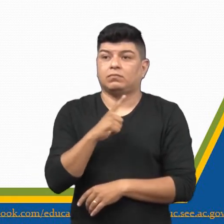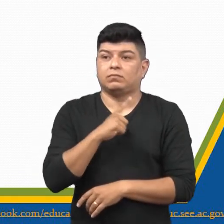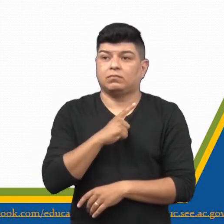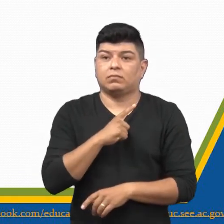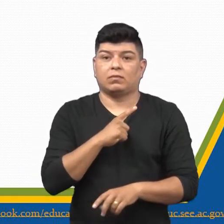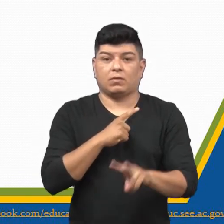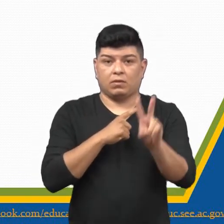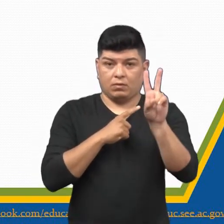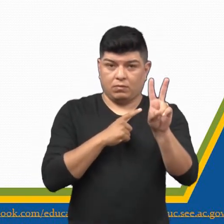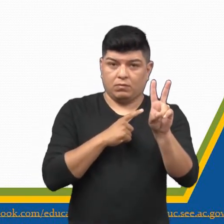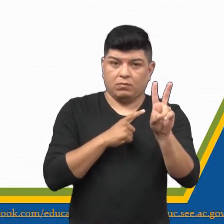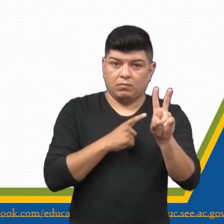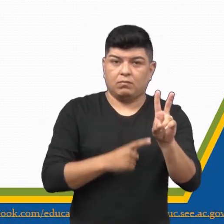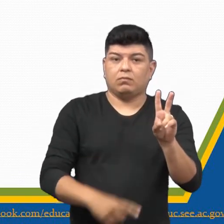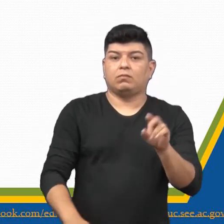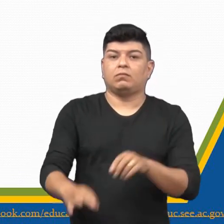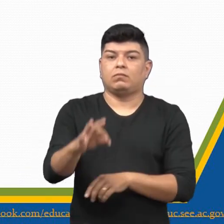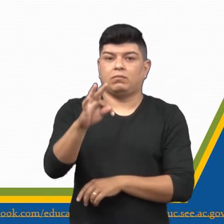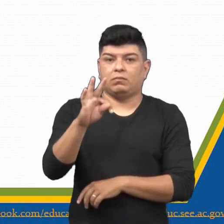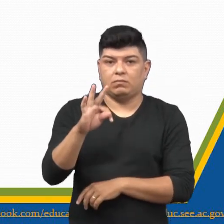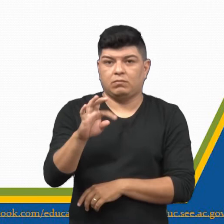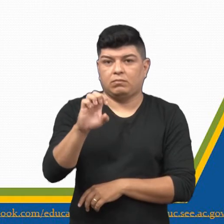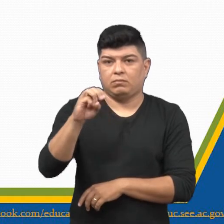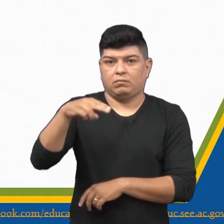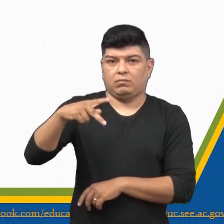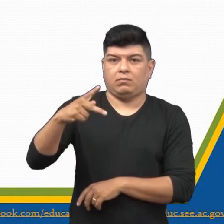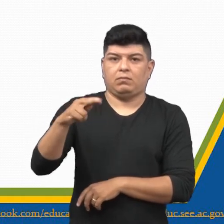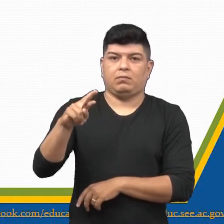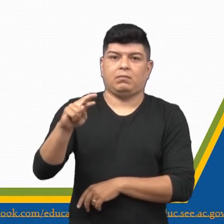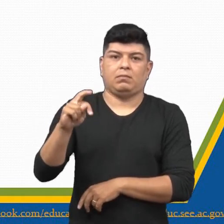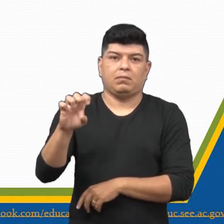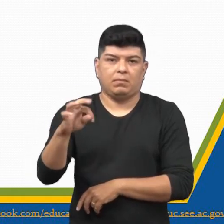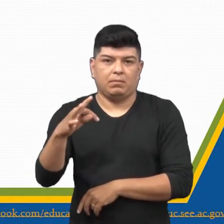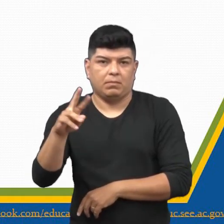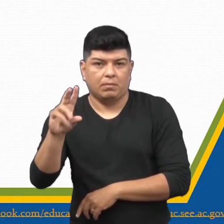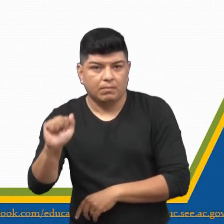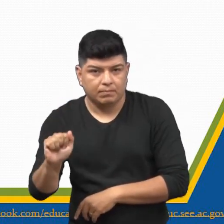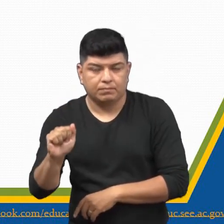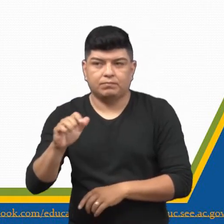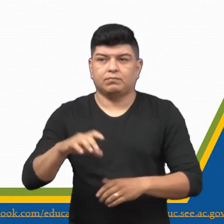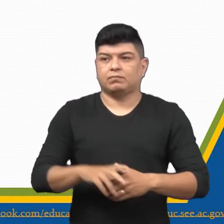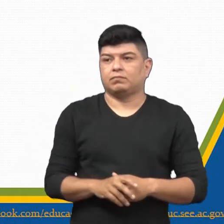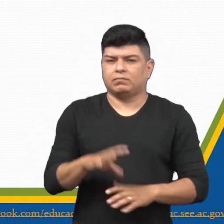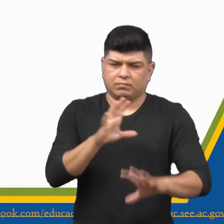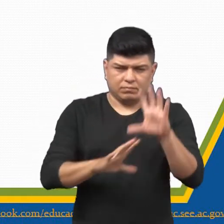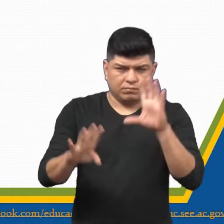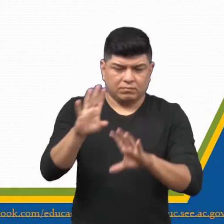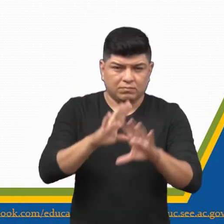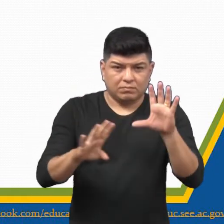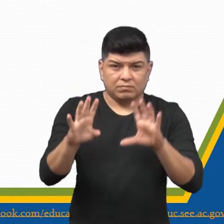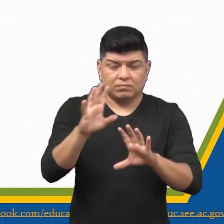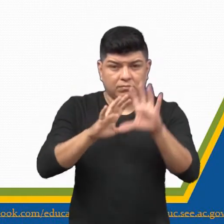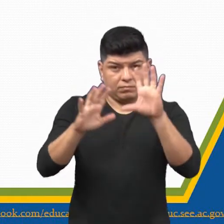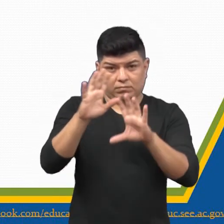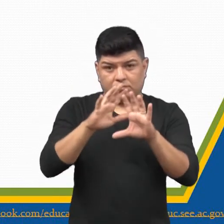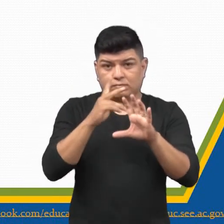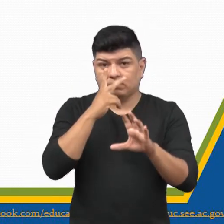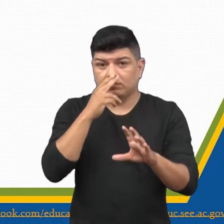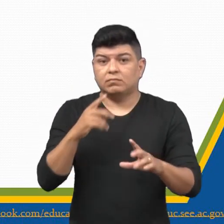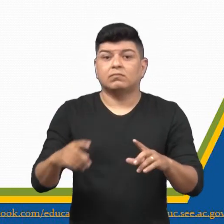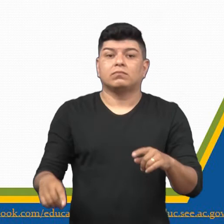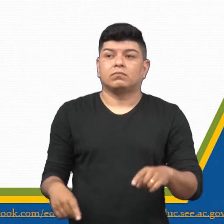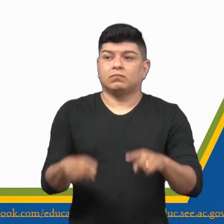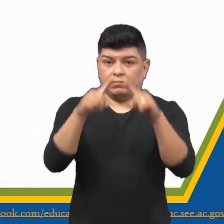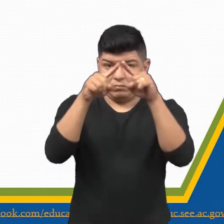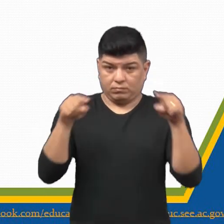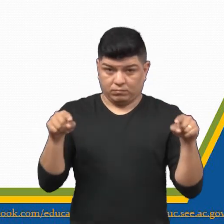eixo volume-temperatura, e aí nós observamos que essa relação do gás está sendo representada nesse triângulo,